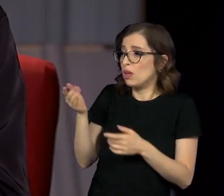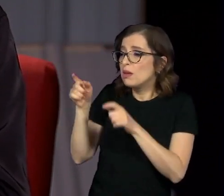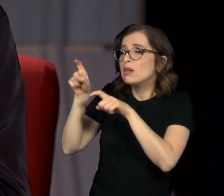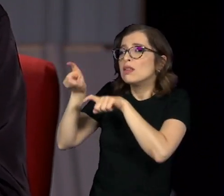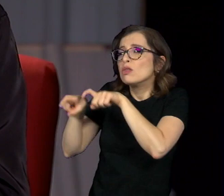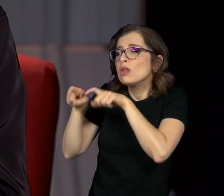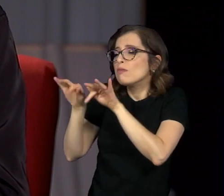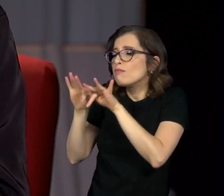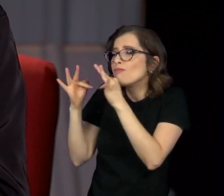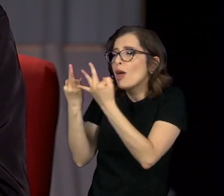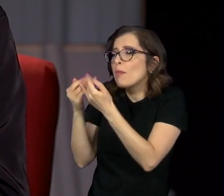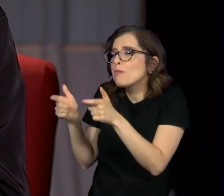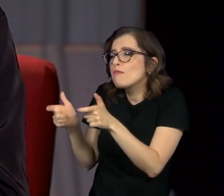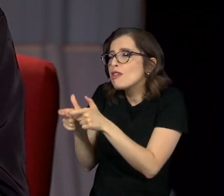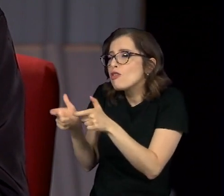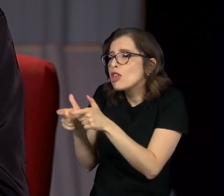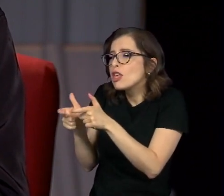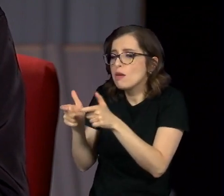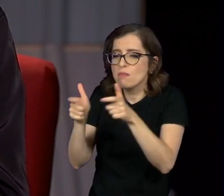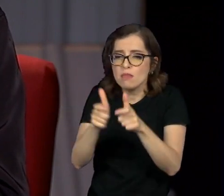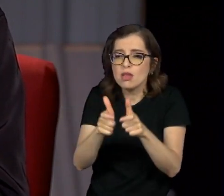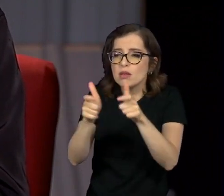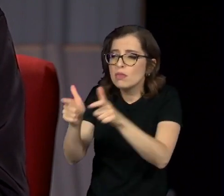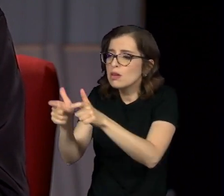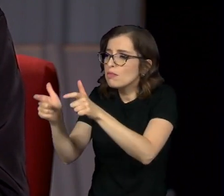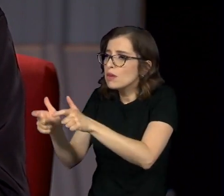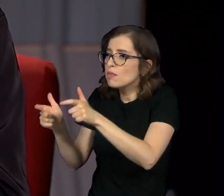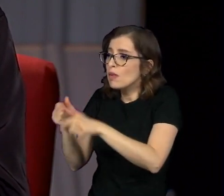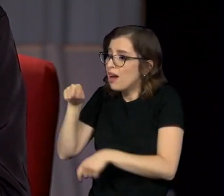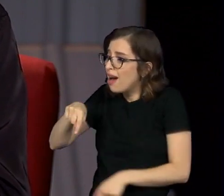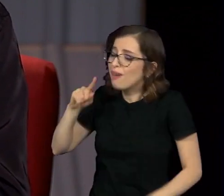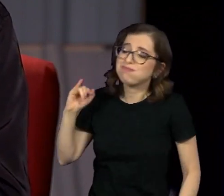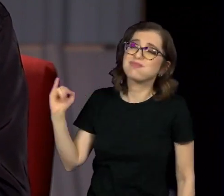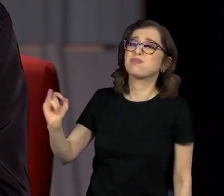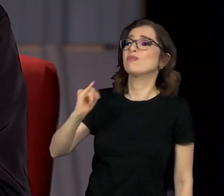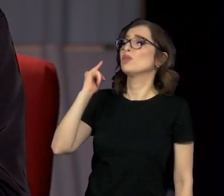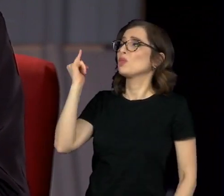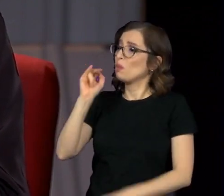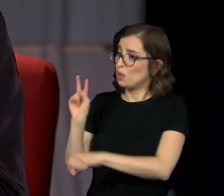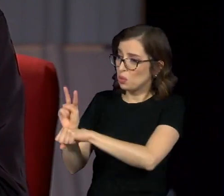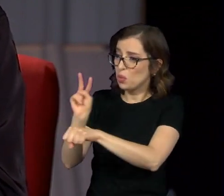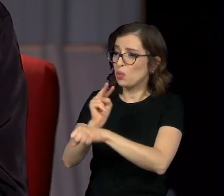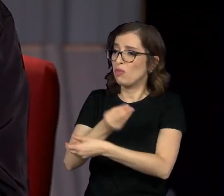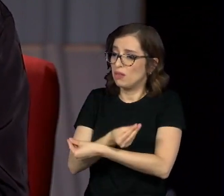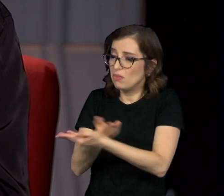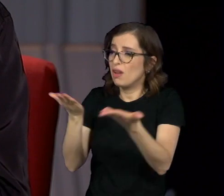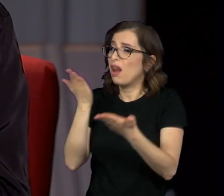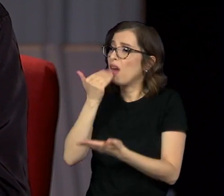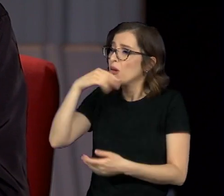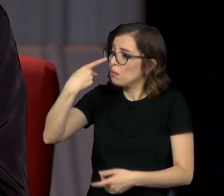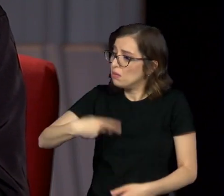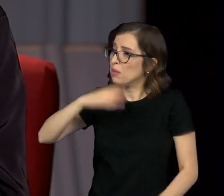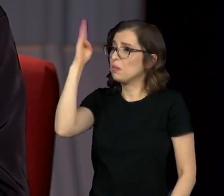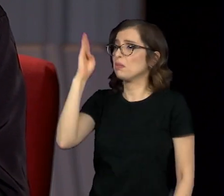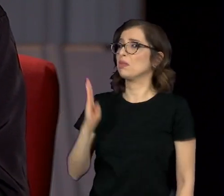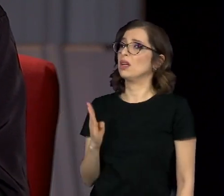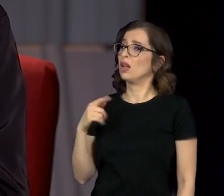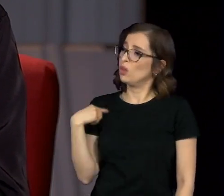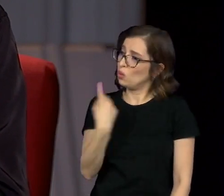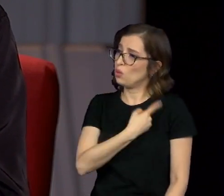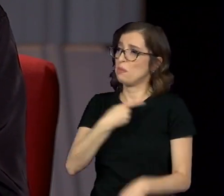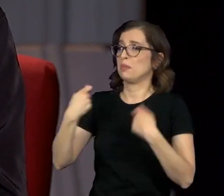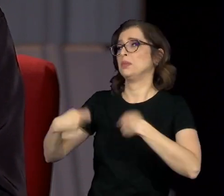reforma agrária é crucial para a segurança alimentar do país. E a gente precisa, de uma vez por todas, levar isto a